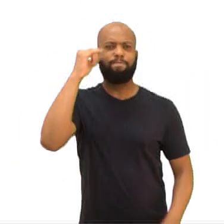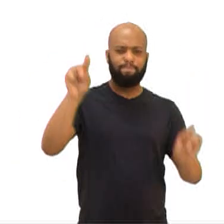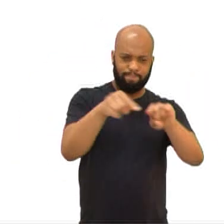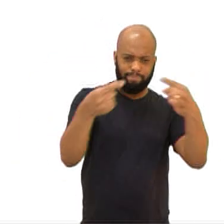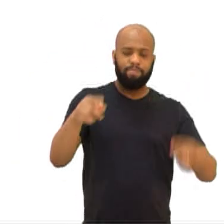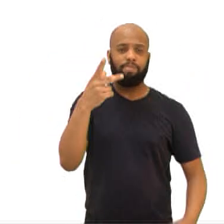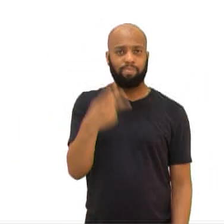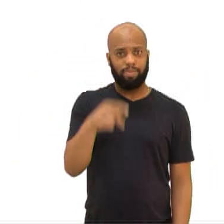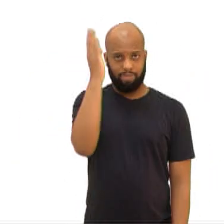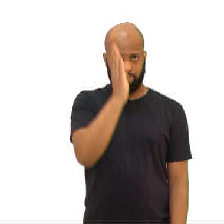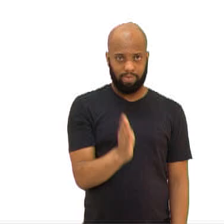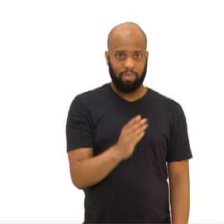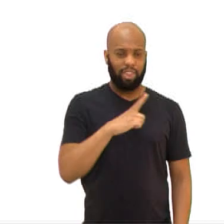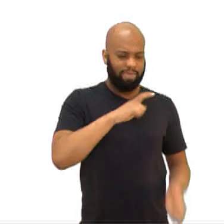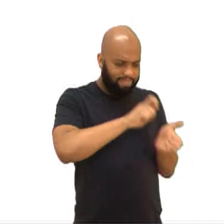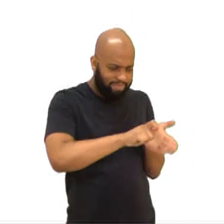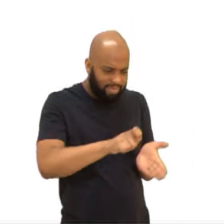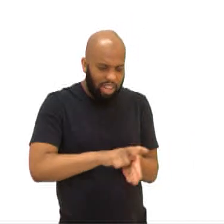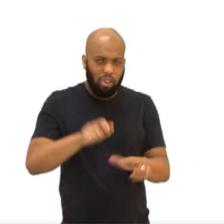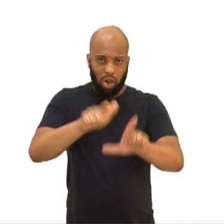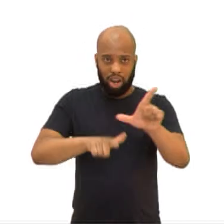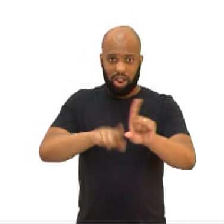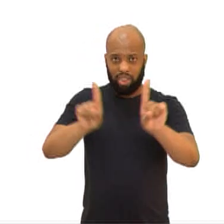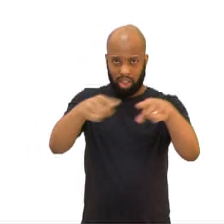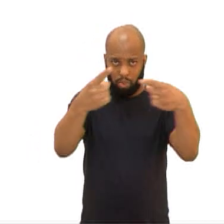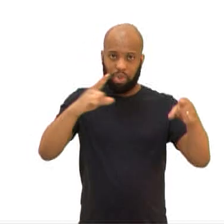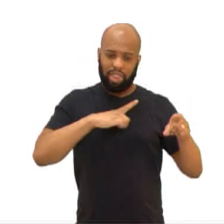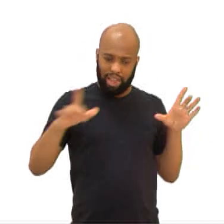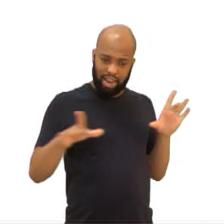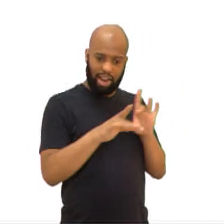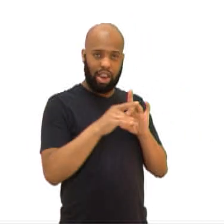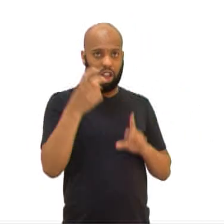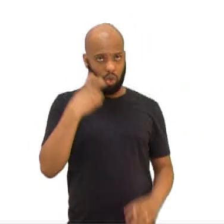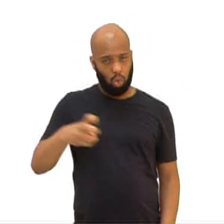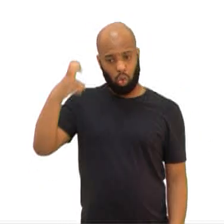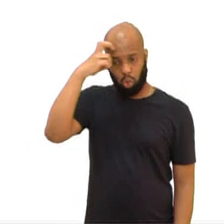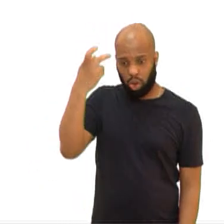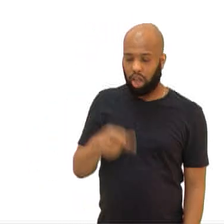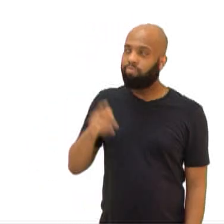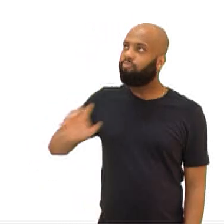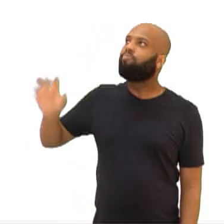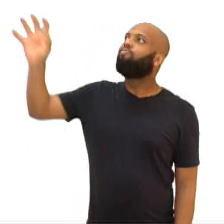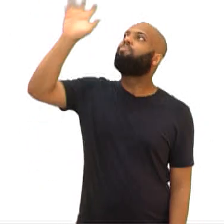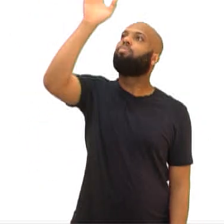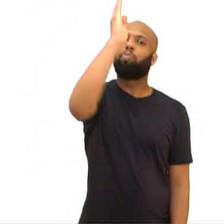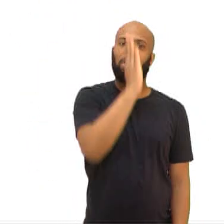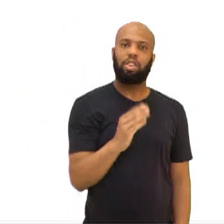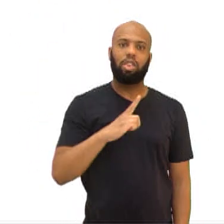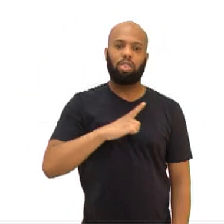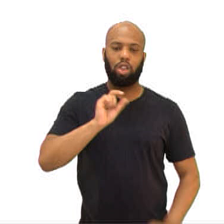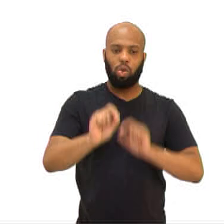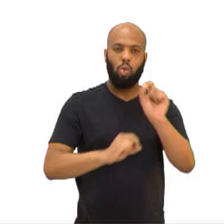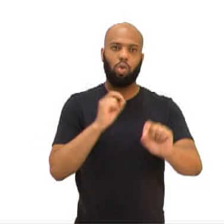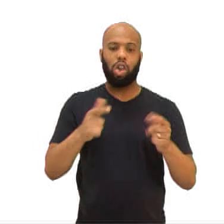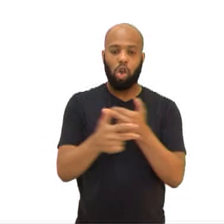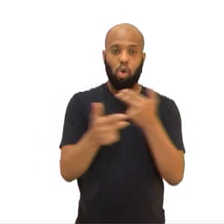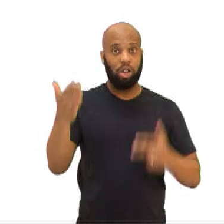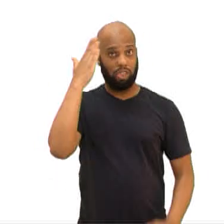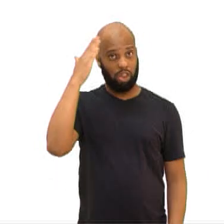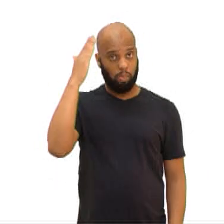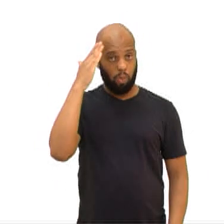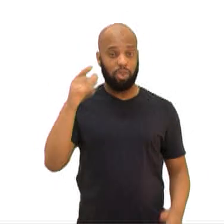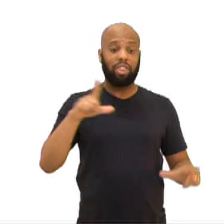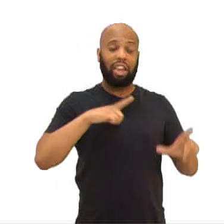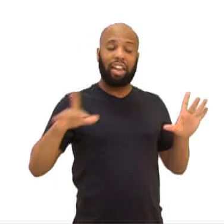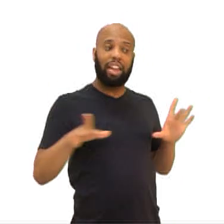Brasil, compondo obras que contêm nuances das culturas regionais brasileiras com os elementos das canções populares e